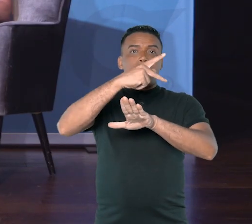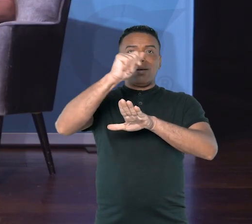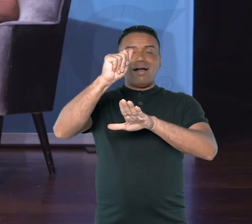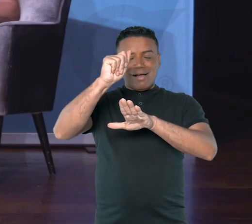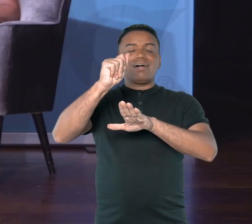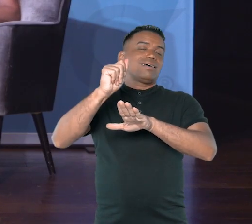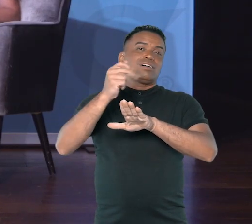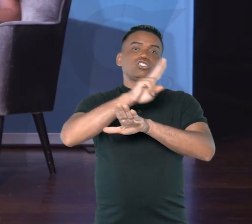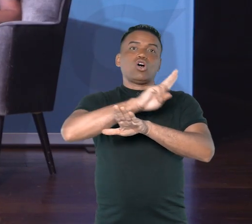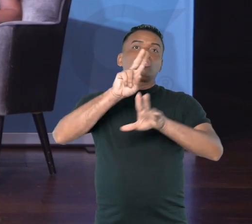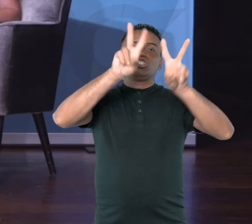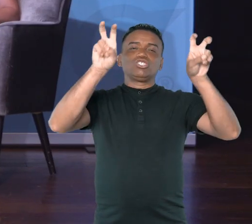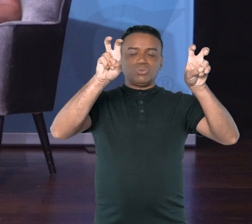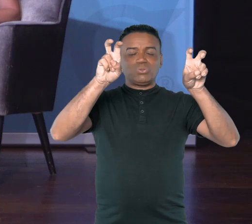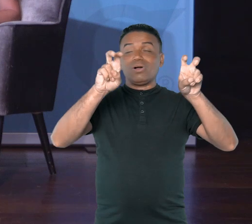ele chegando.